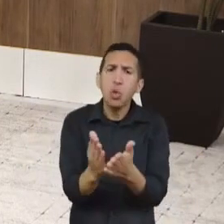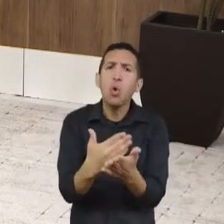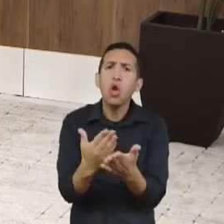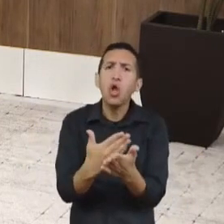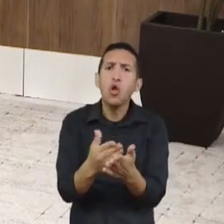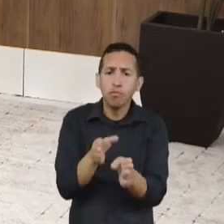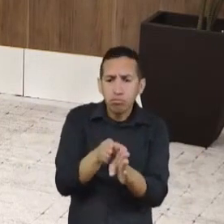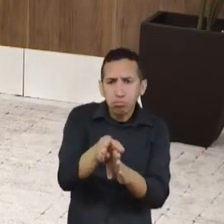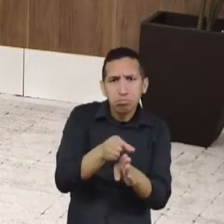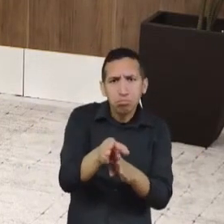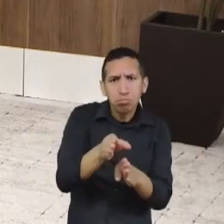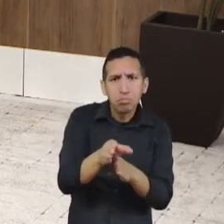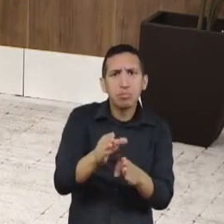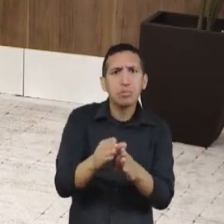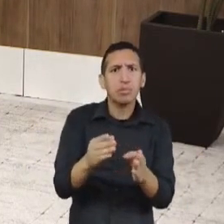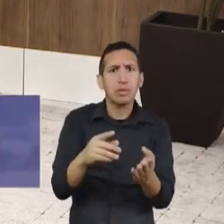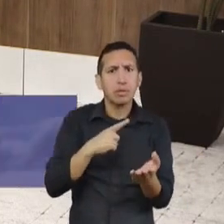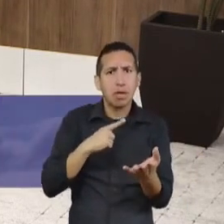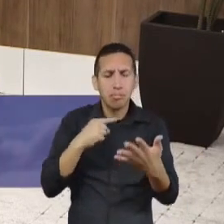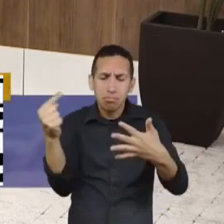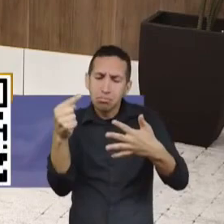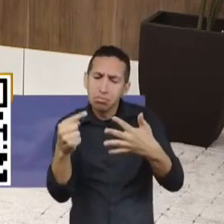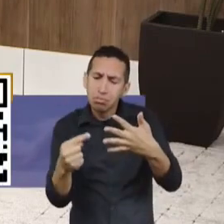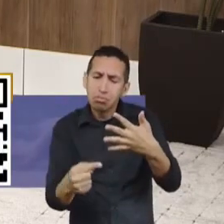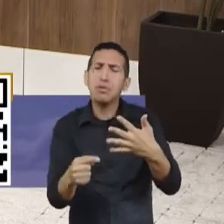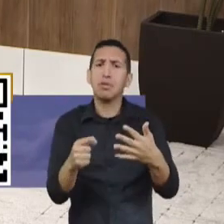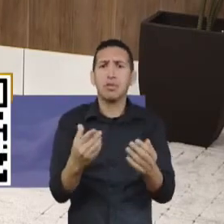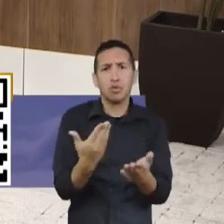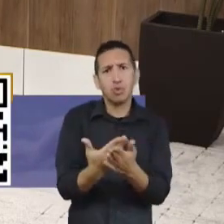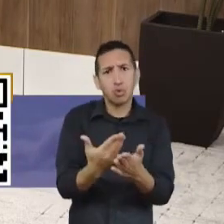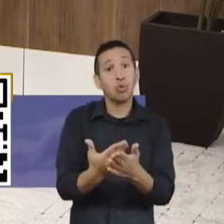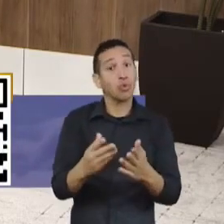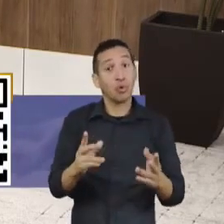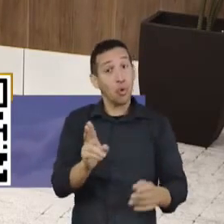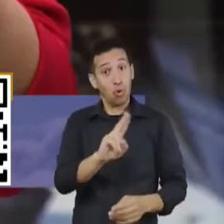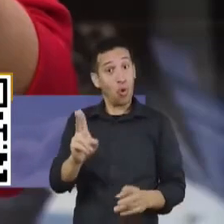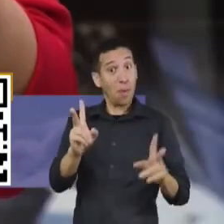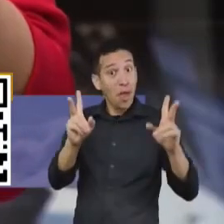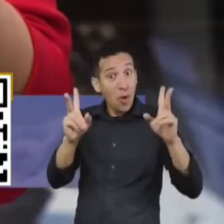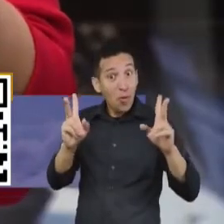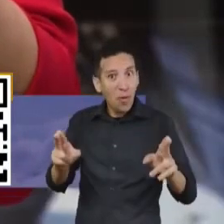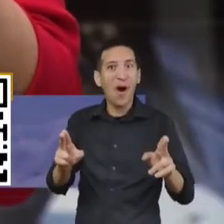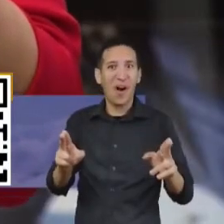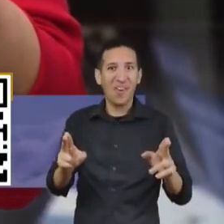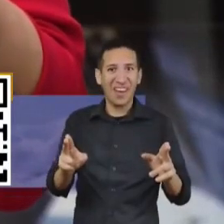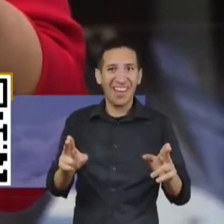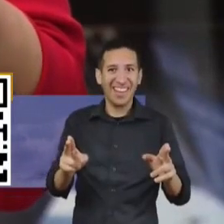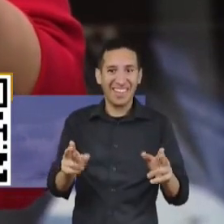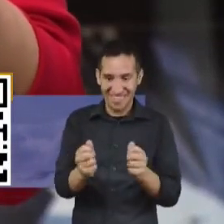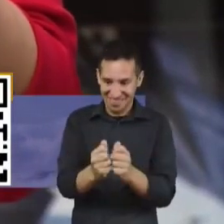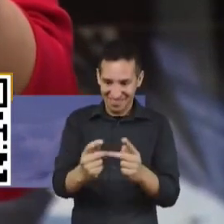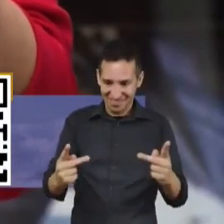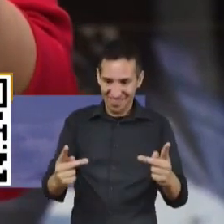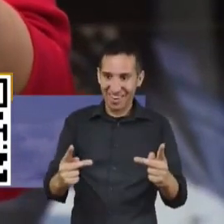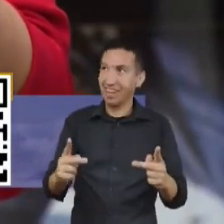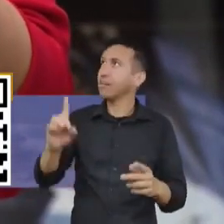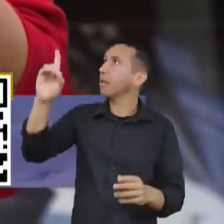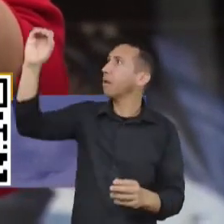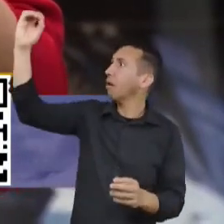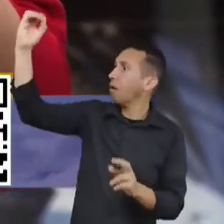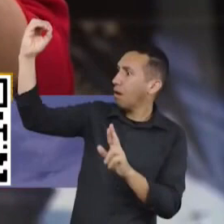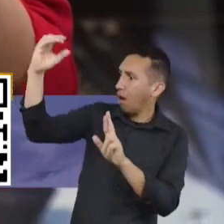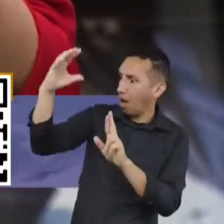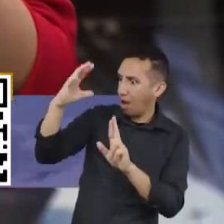revelações de esperança esse guia tem o mesmo nome desse programa de TV e rádio exatamente Por que ele contém